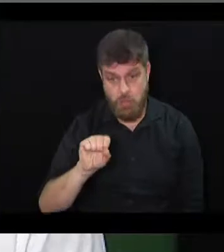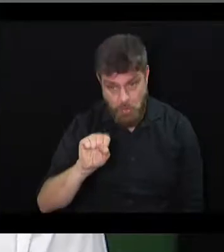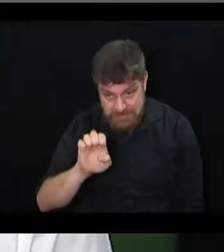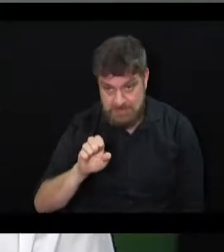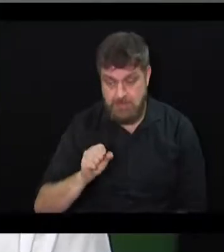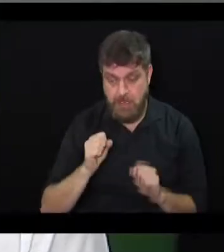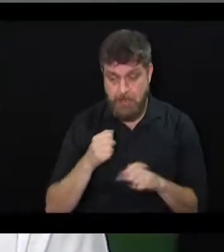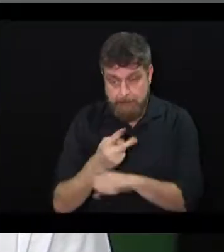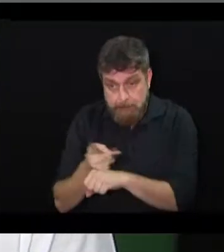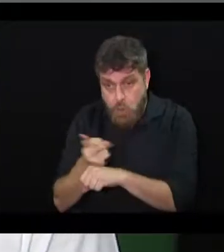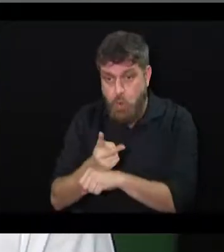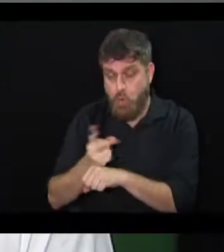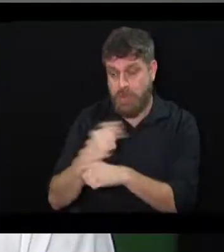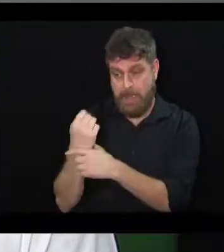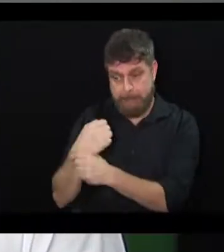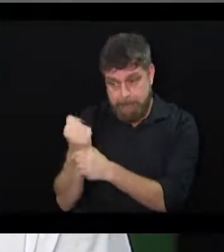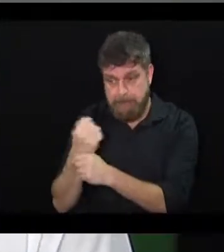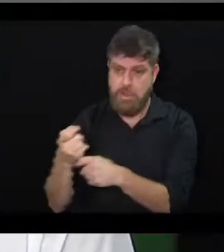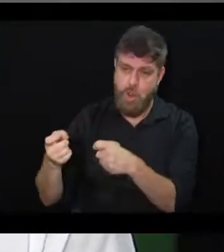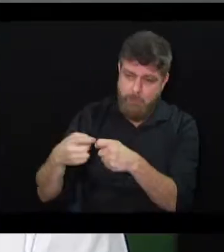um especialista para que